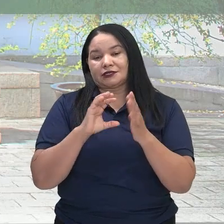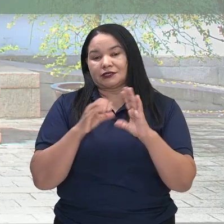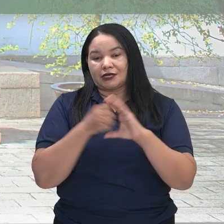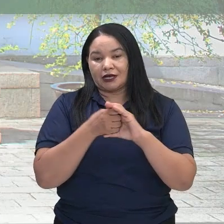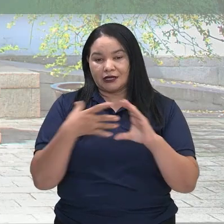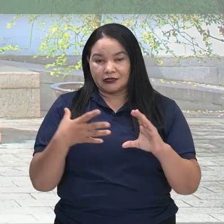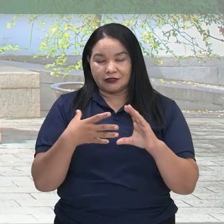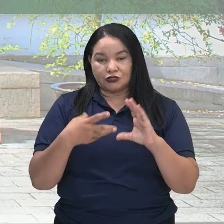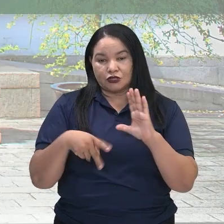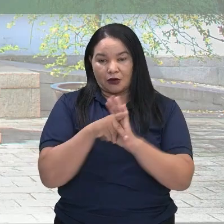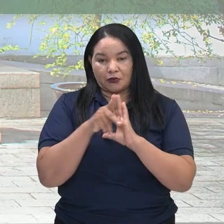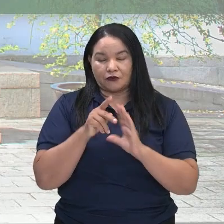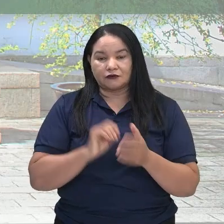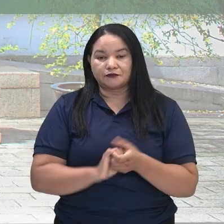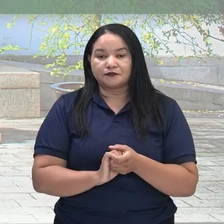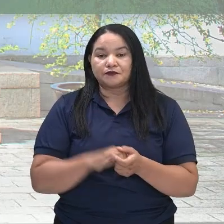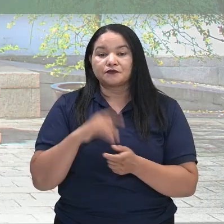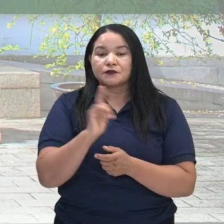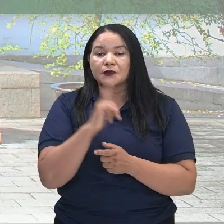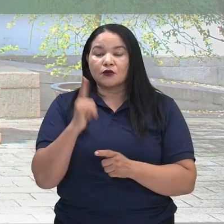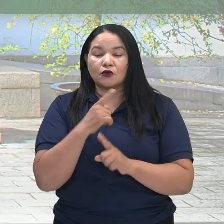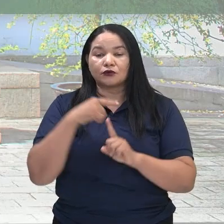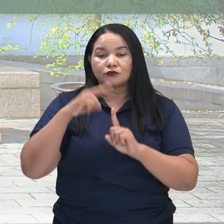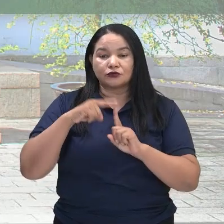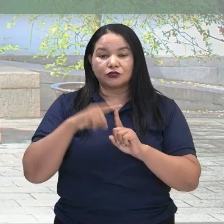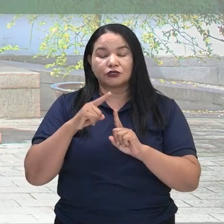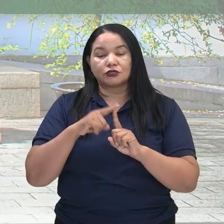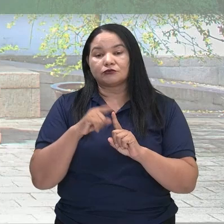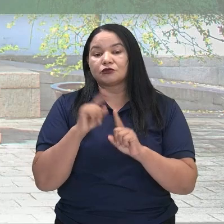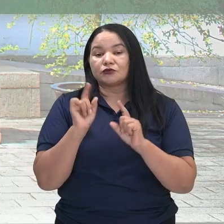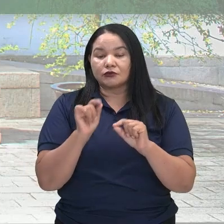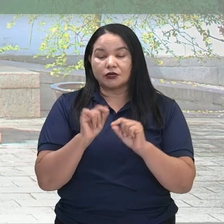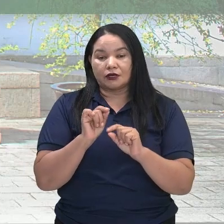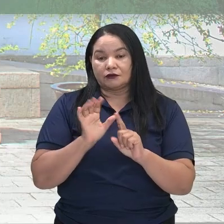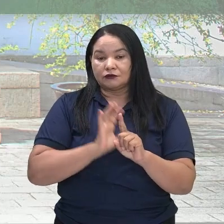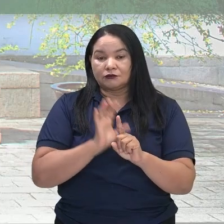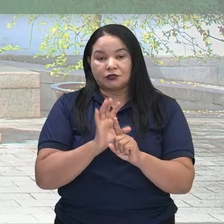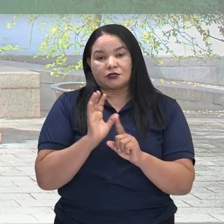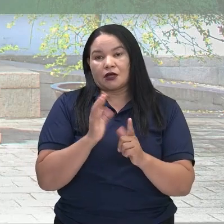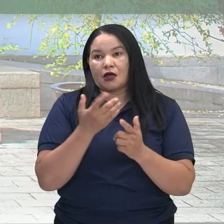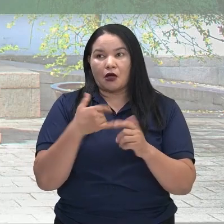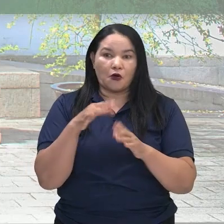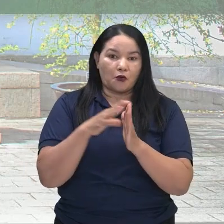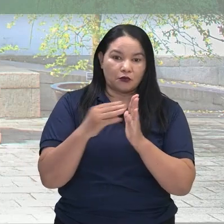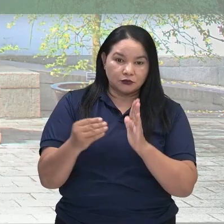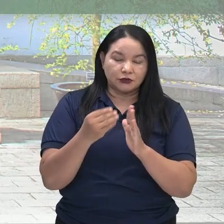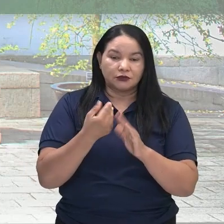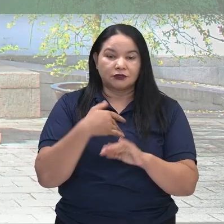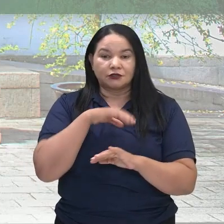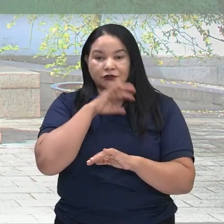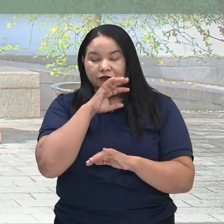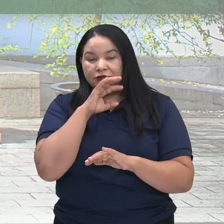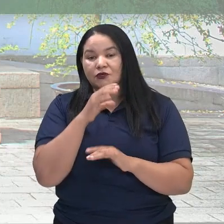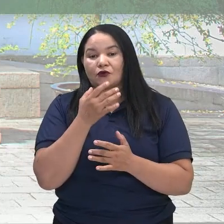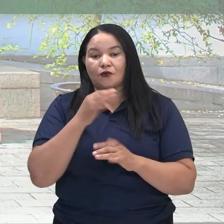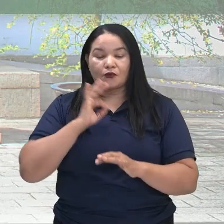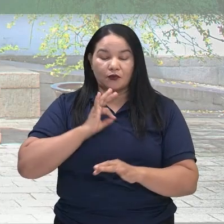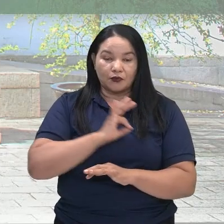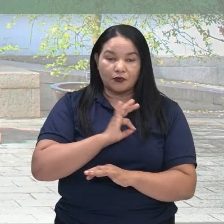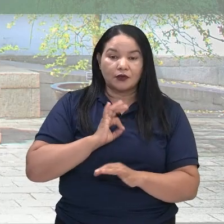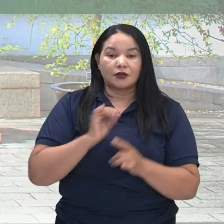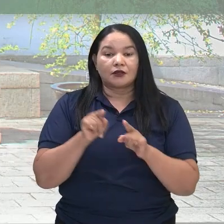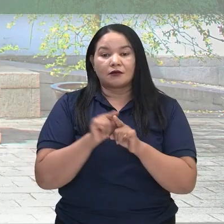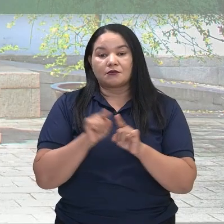E tem outros estilos que nós vimos que eles são inspirados aí nos animais, como estilo tigresa, estilo macaco,